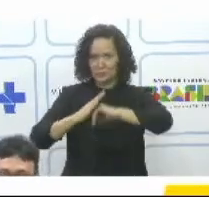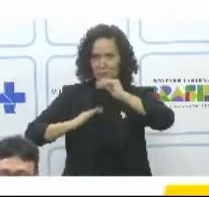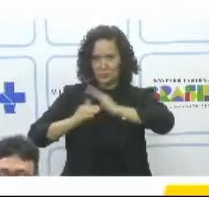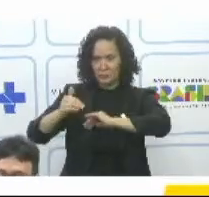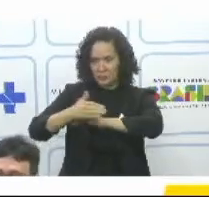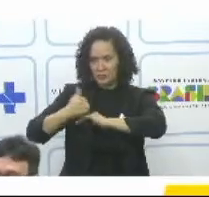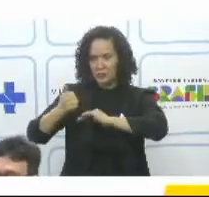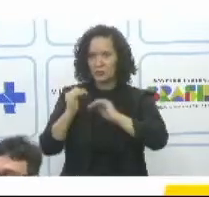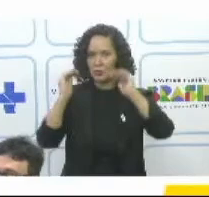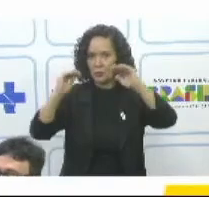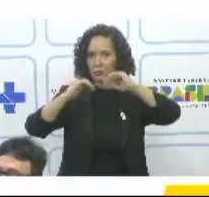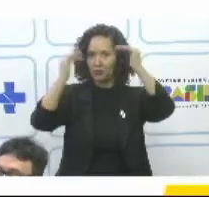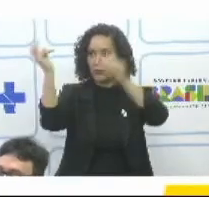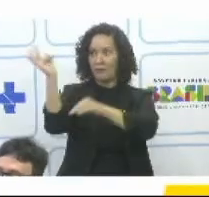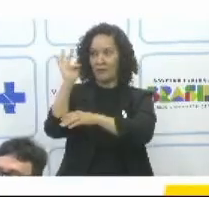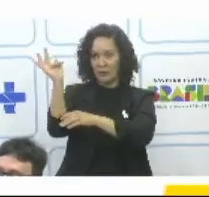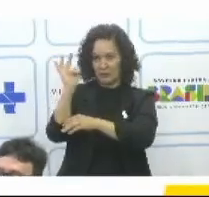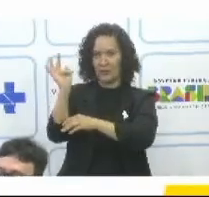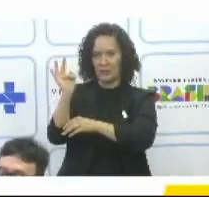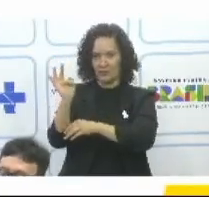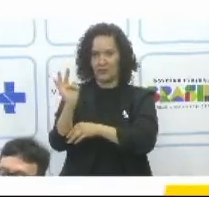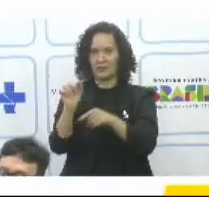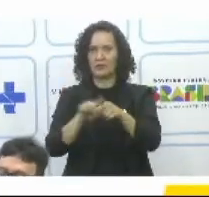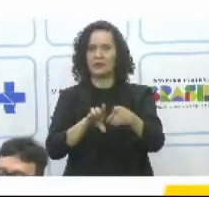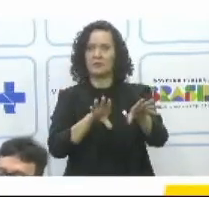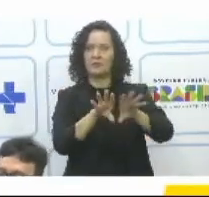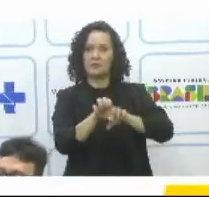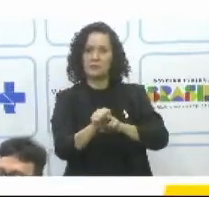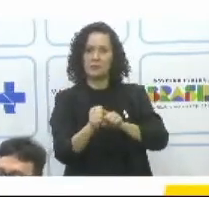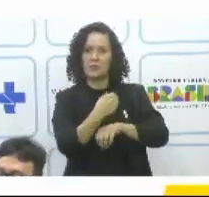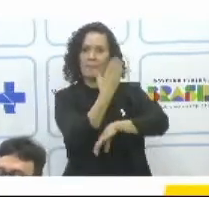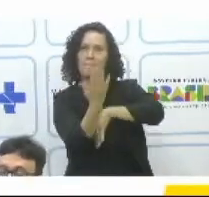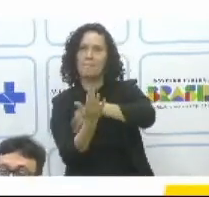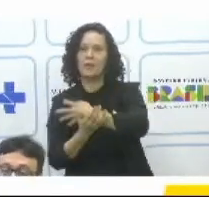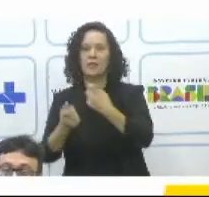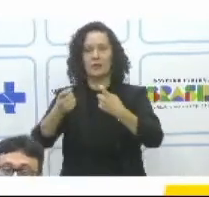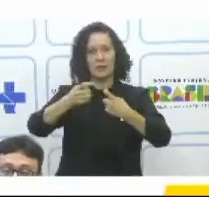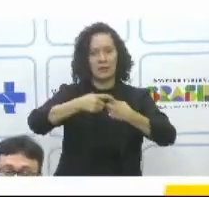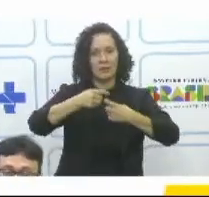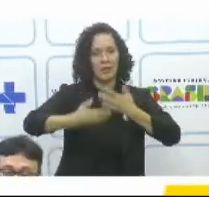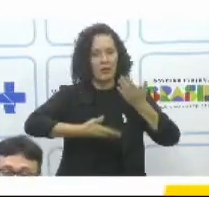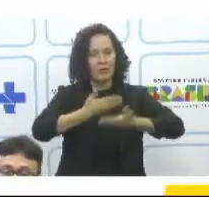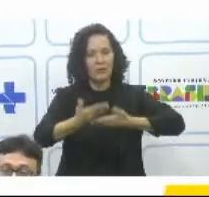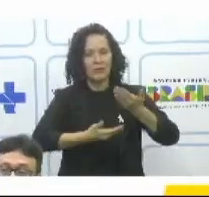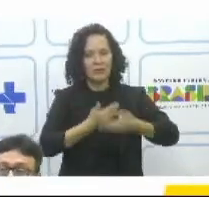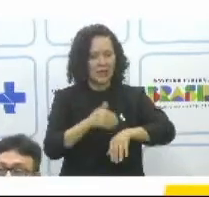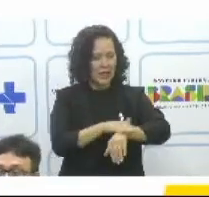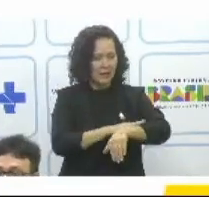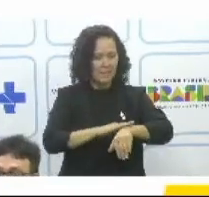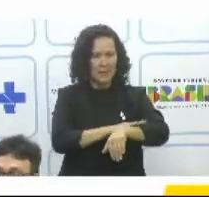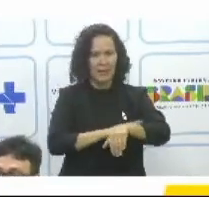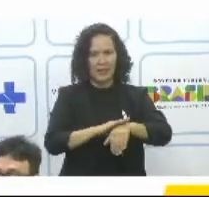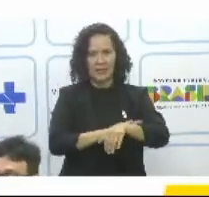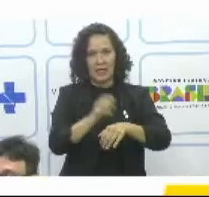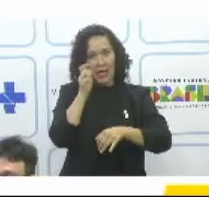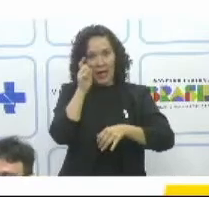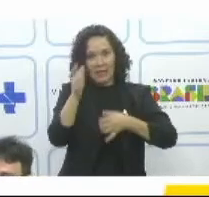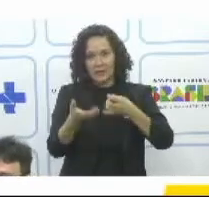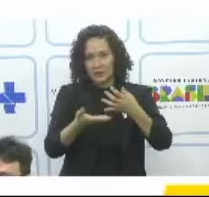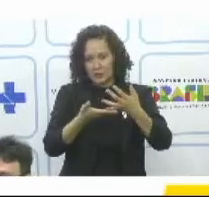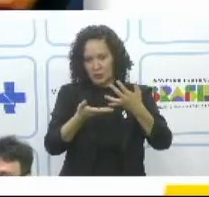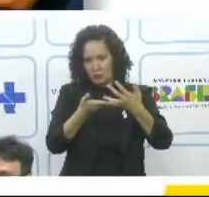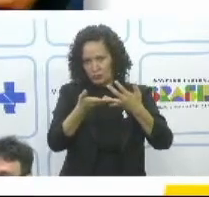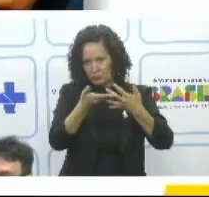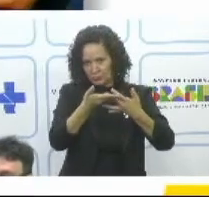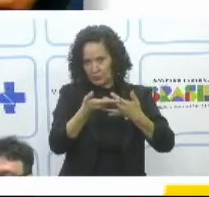de nível superior prescritores, e também um de plantas medicinais e fitoterapia para o tratamento de feridas na atenção primária à saúde,